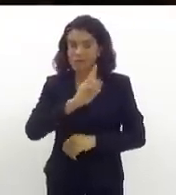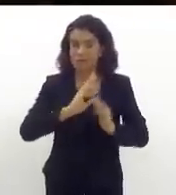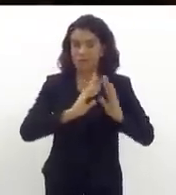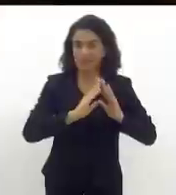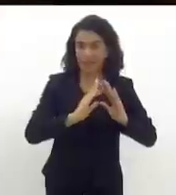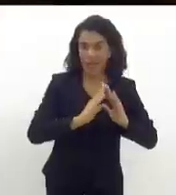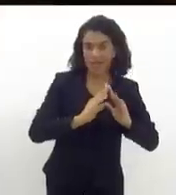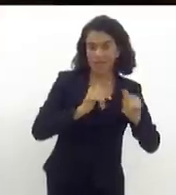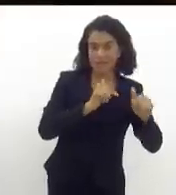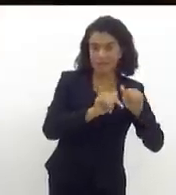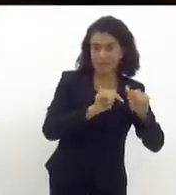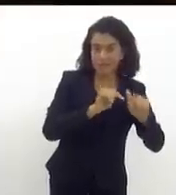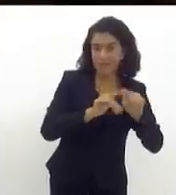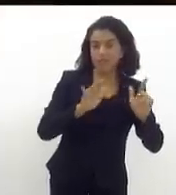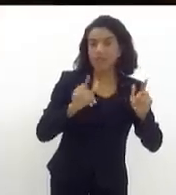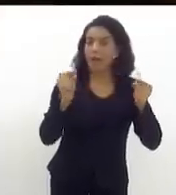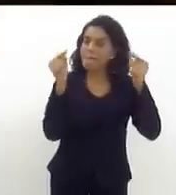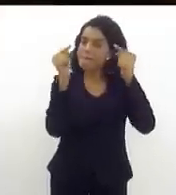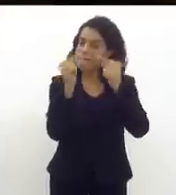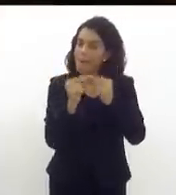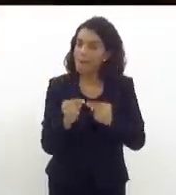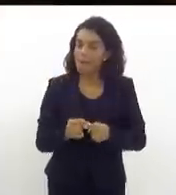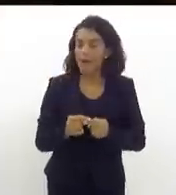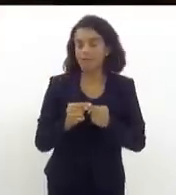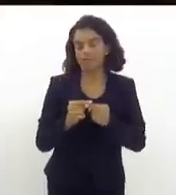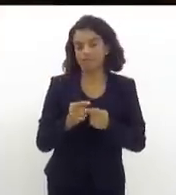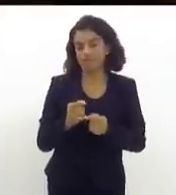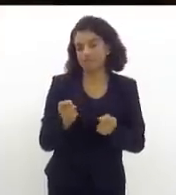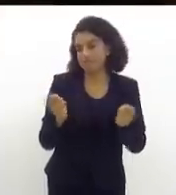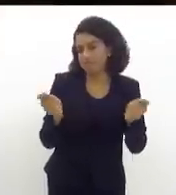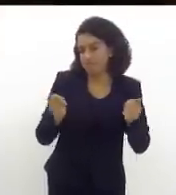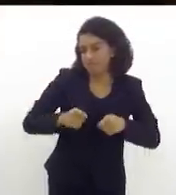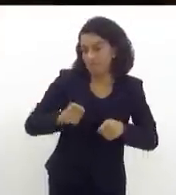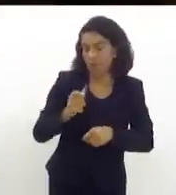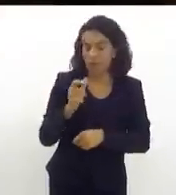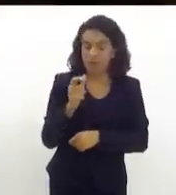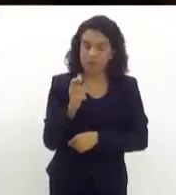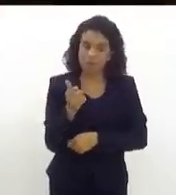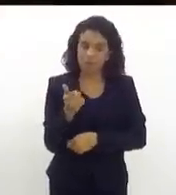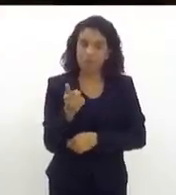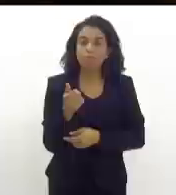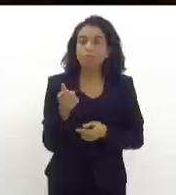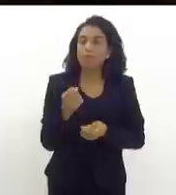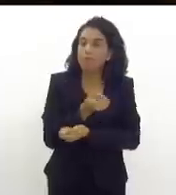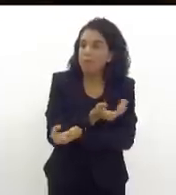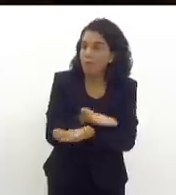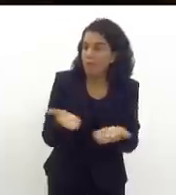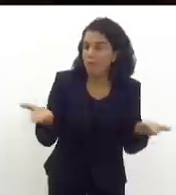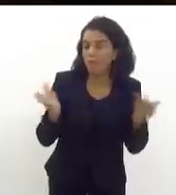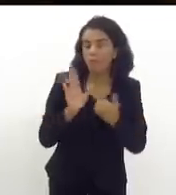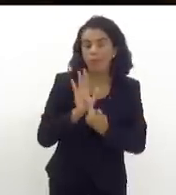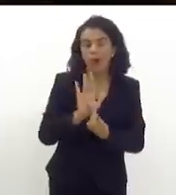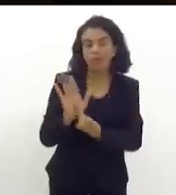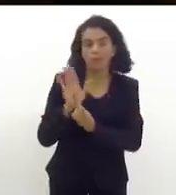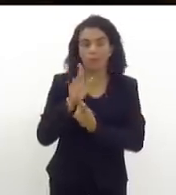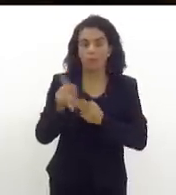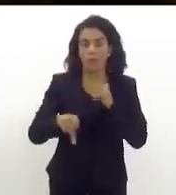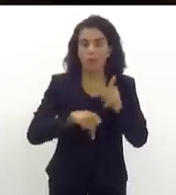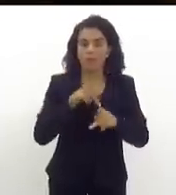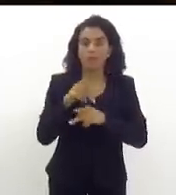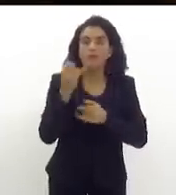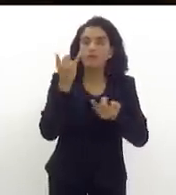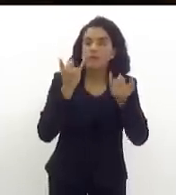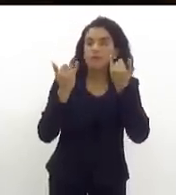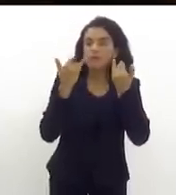em condições de consumo traga para a população a informação de